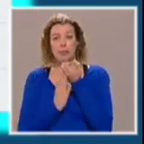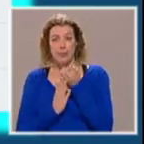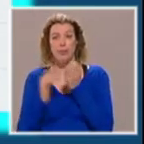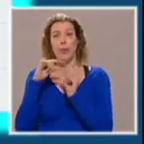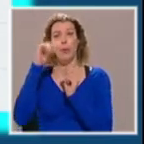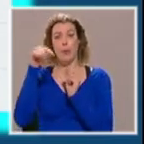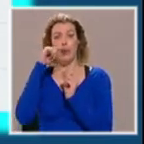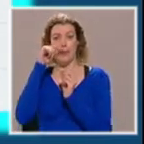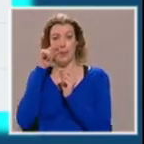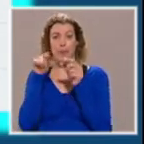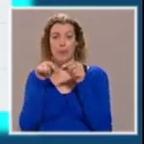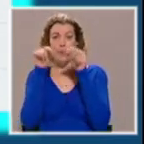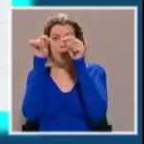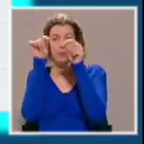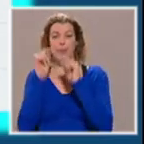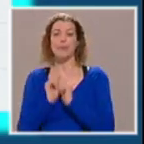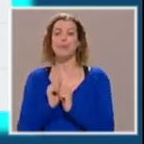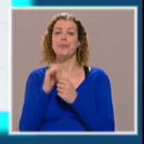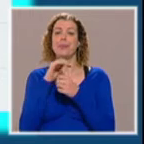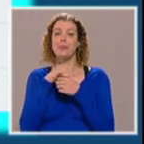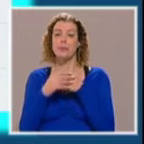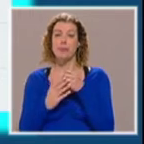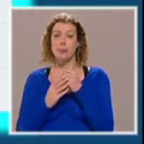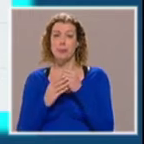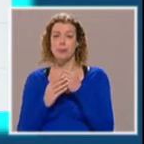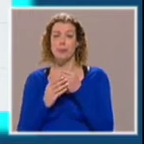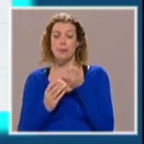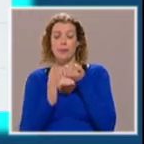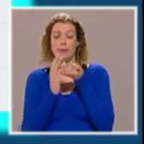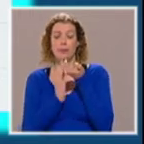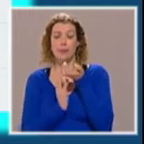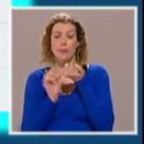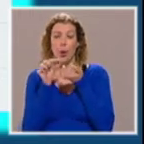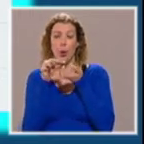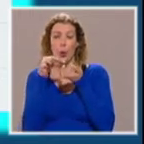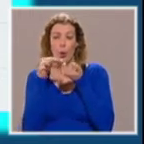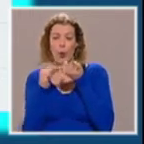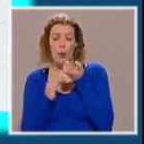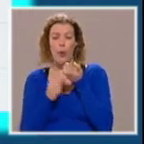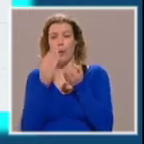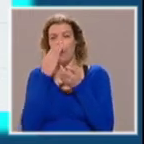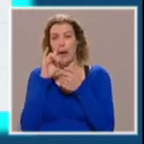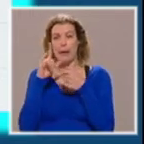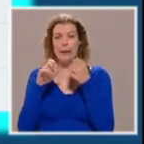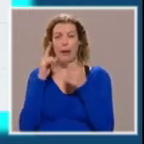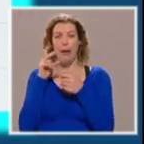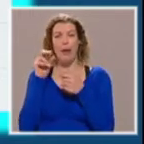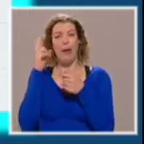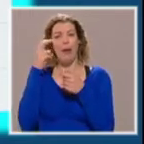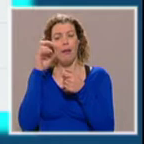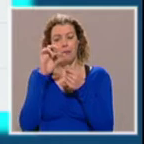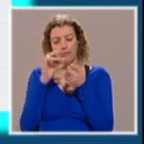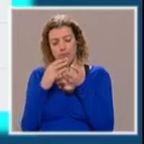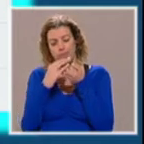uretra. O epidídimo são tubos com uma forma de novelo onde se realiza